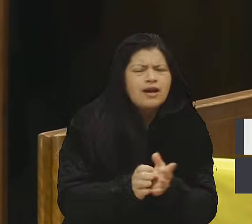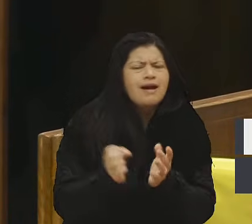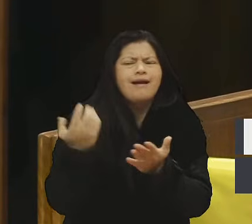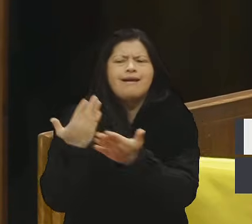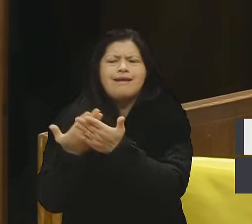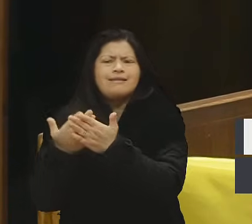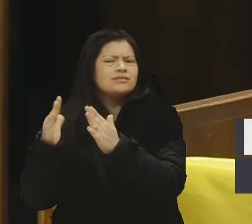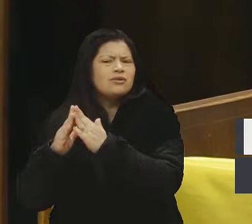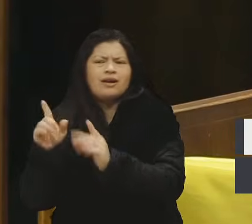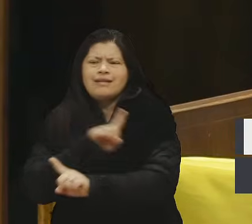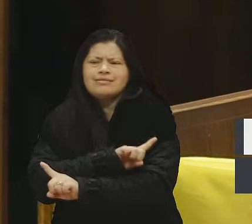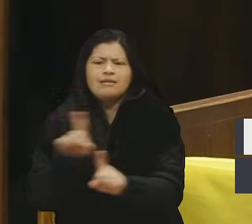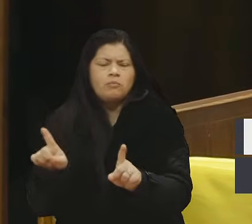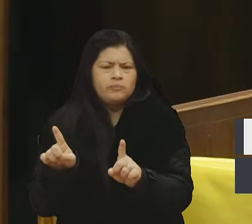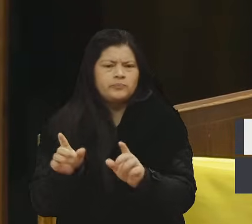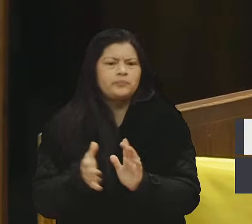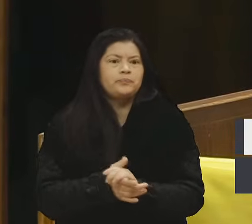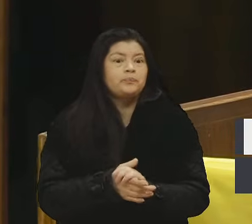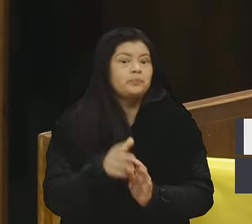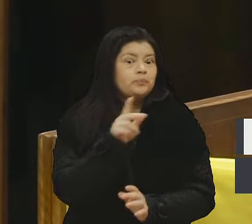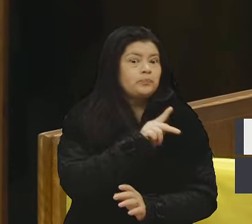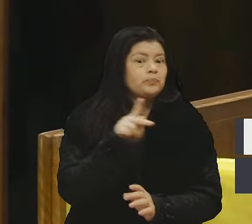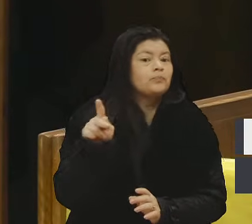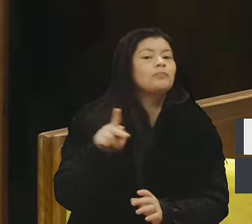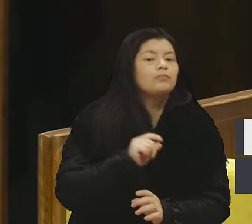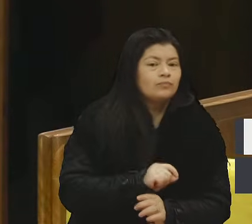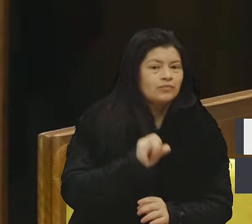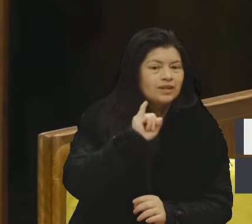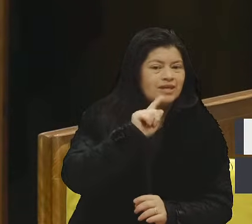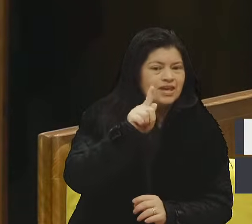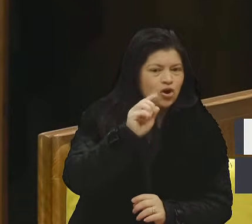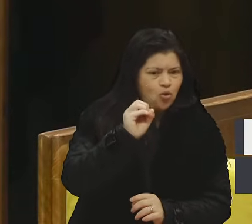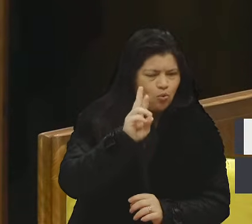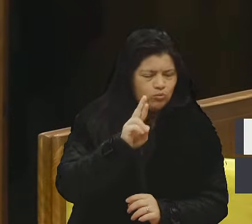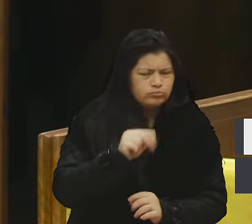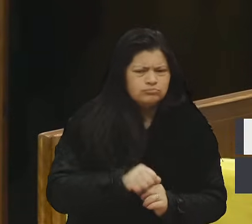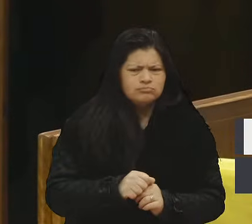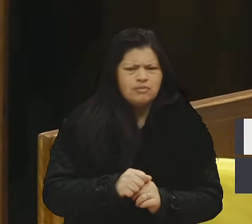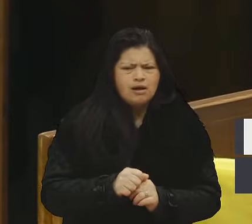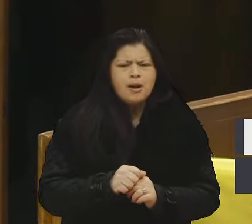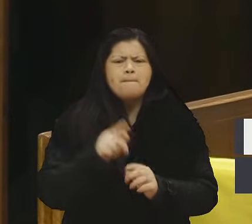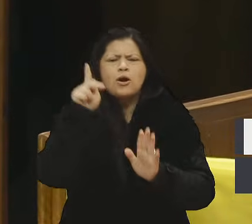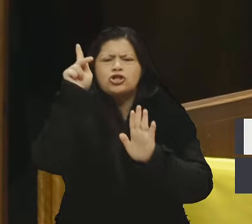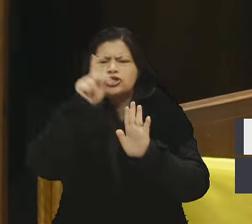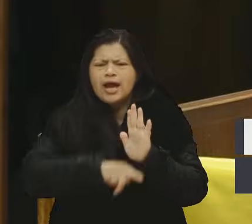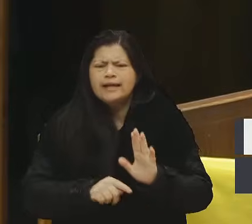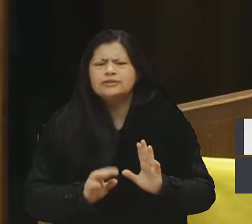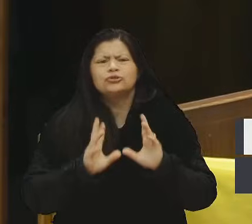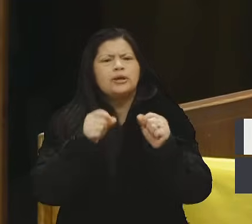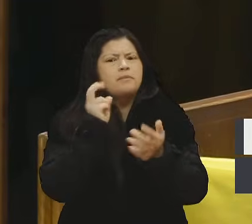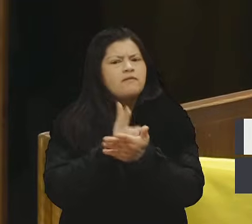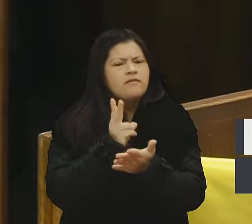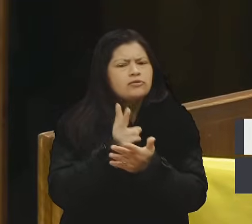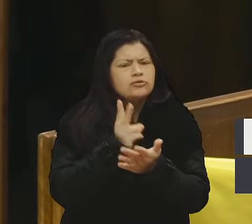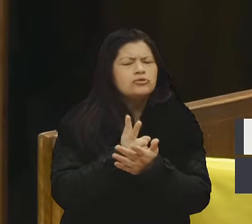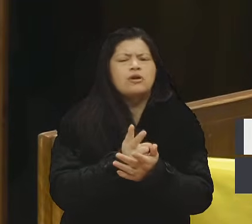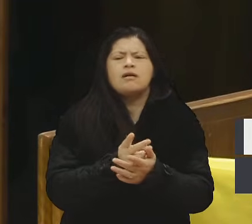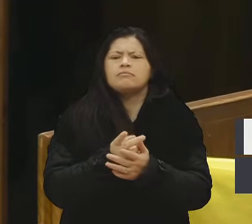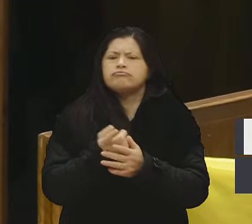aí, professor Igor, aqueles projetos que a gente tanto desenvolve dentro da escola pública, valorizando